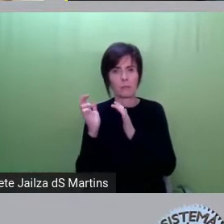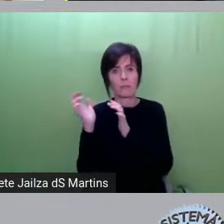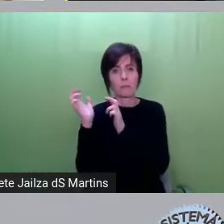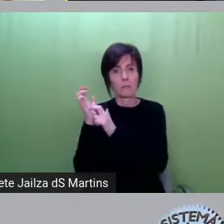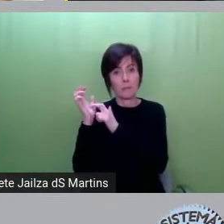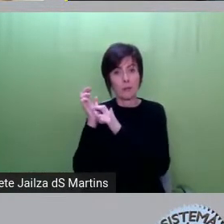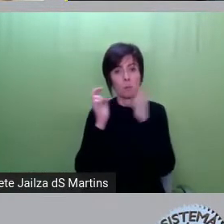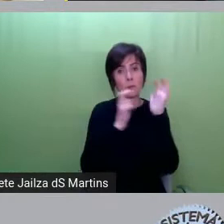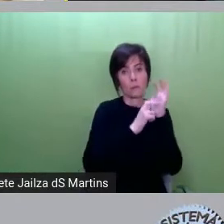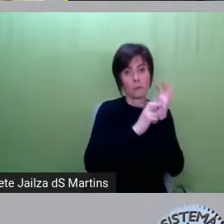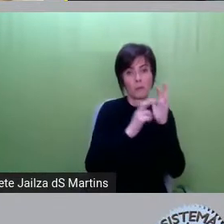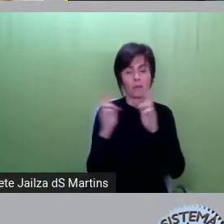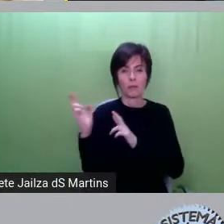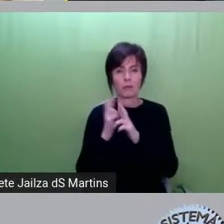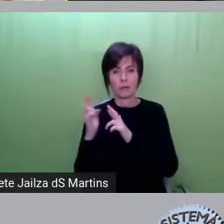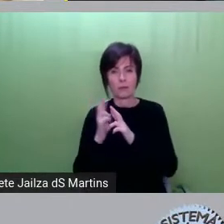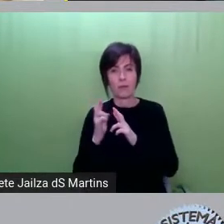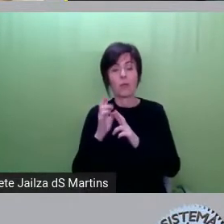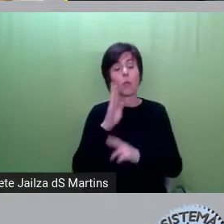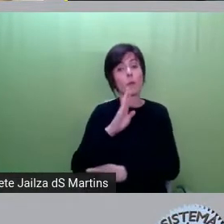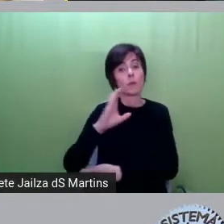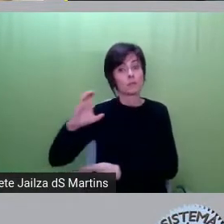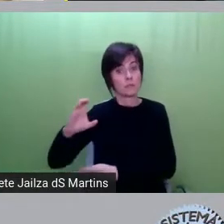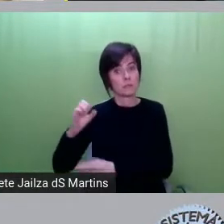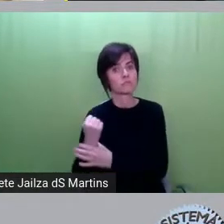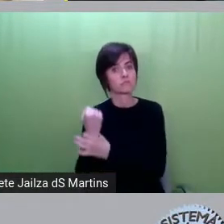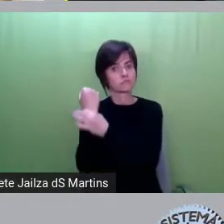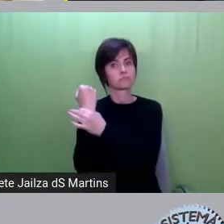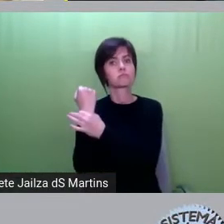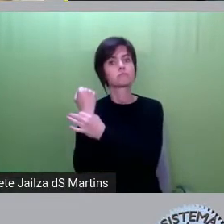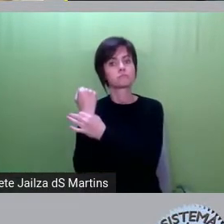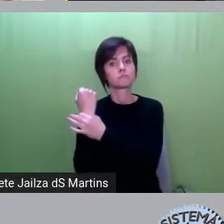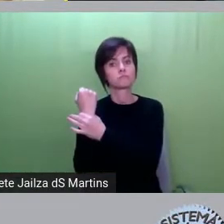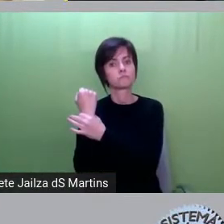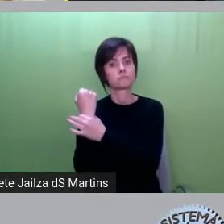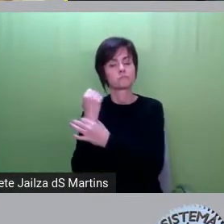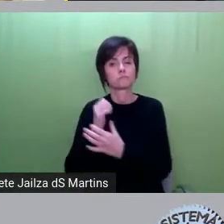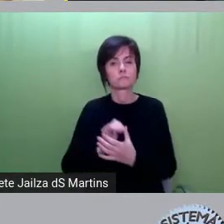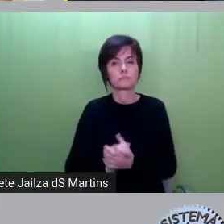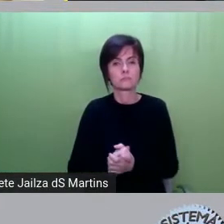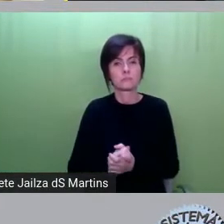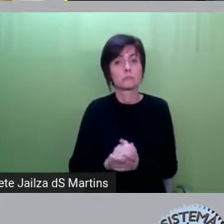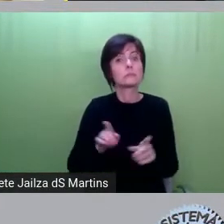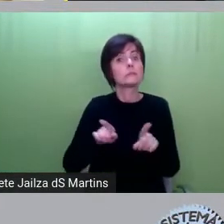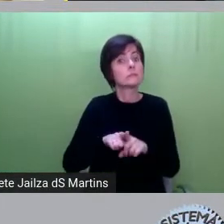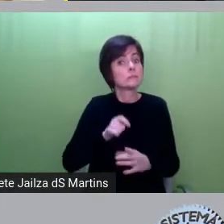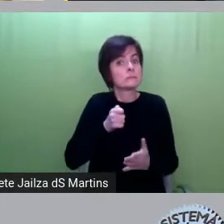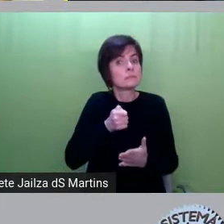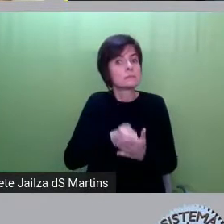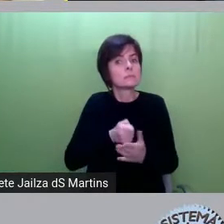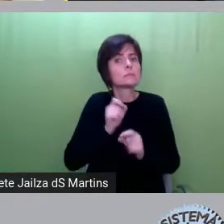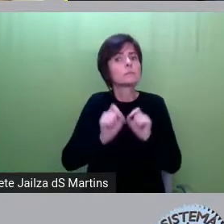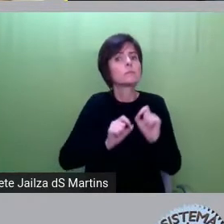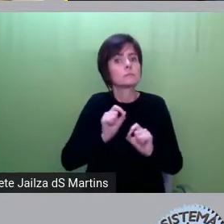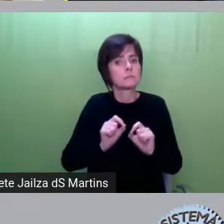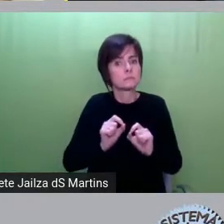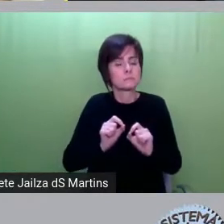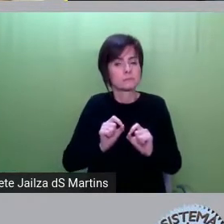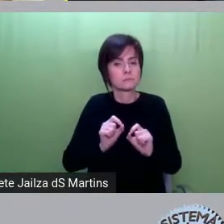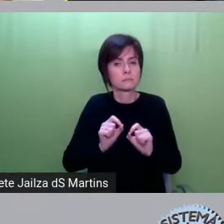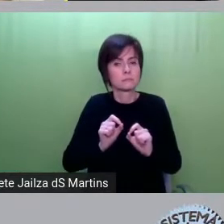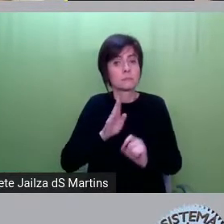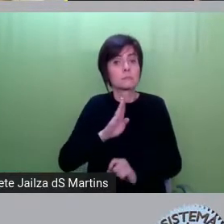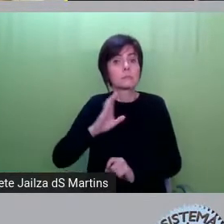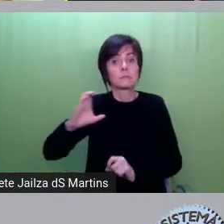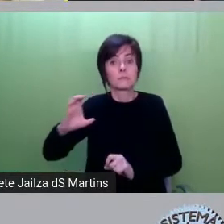E o Banco Central tem que garantir isso em última instância, né? E tentar, veja, aí o Banco Central